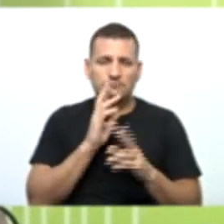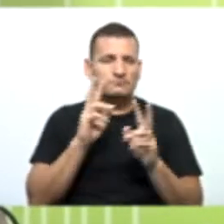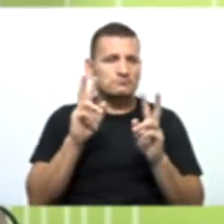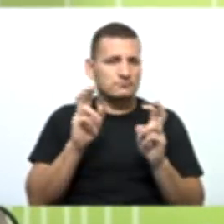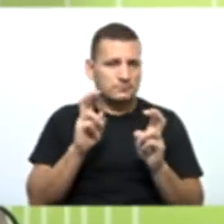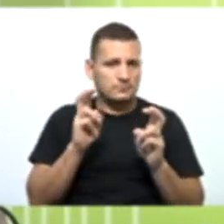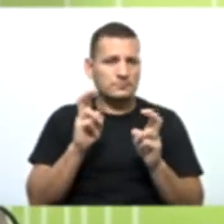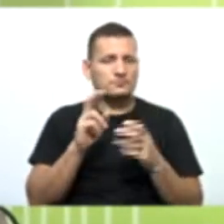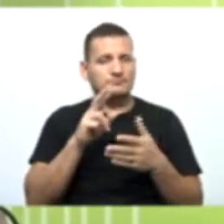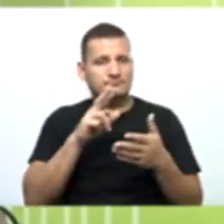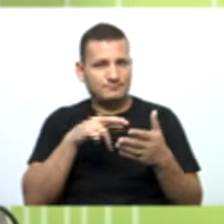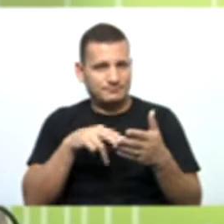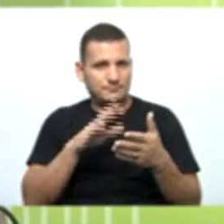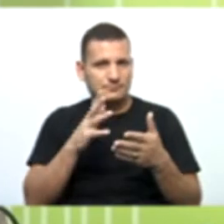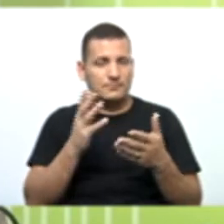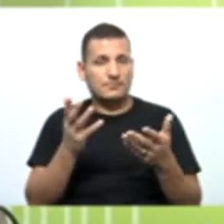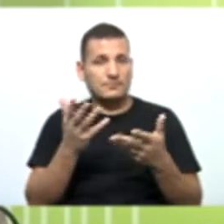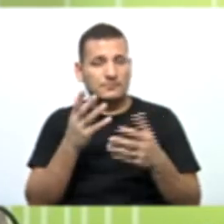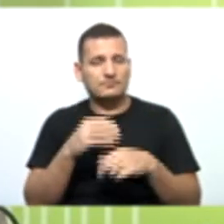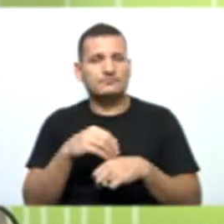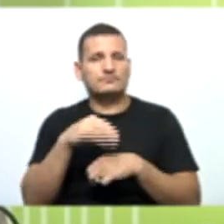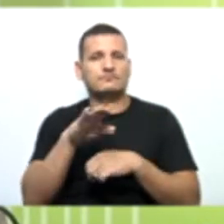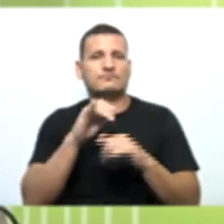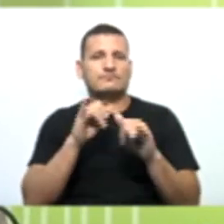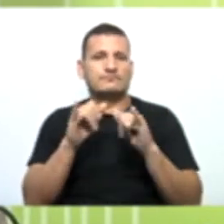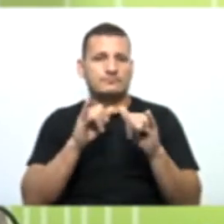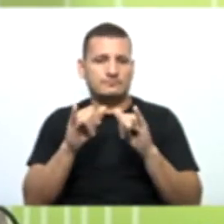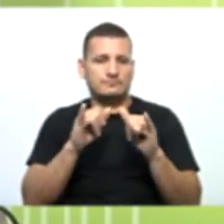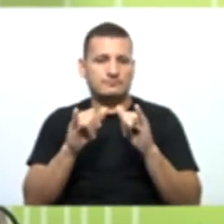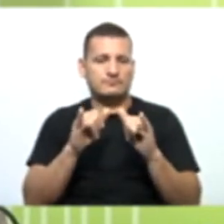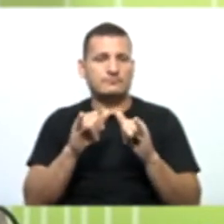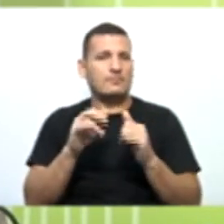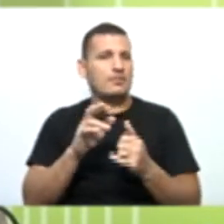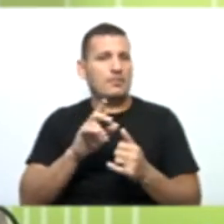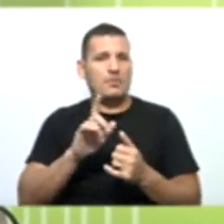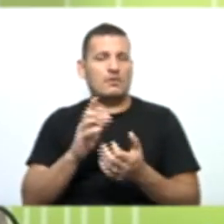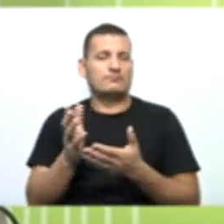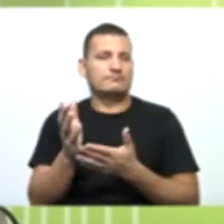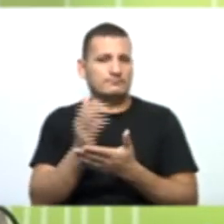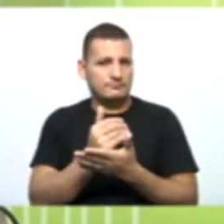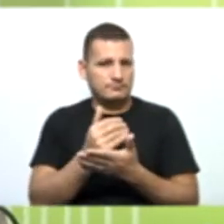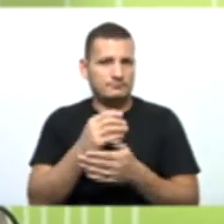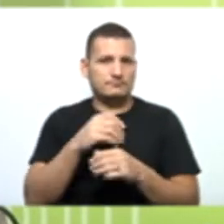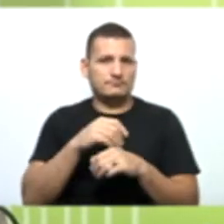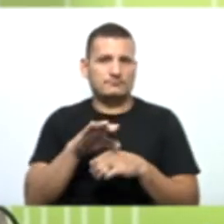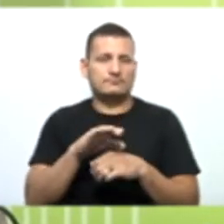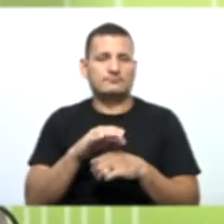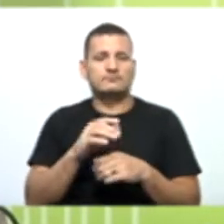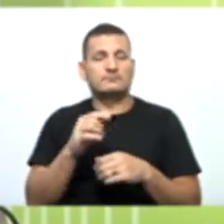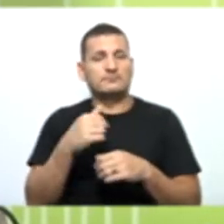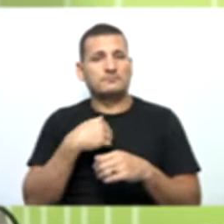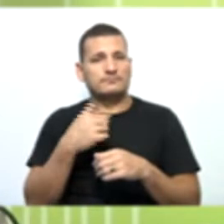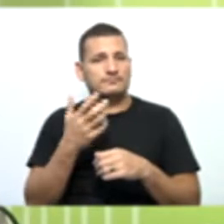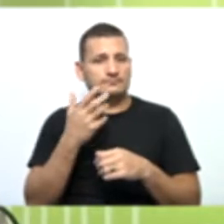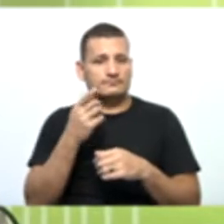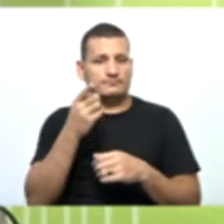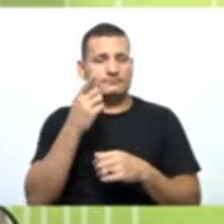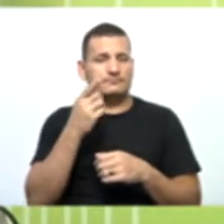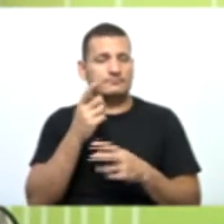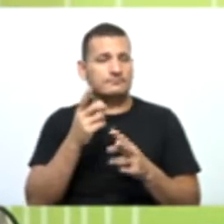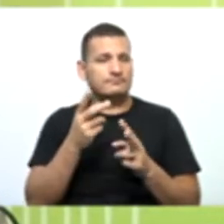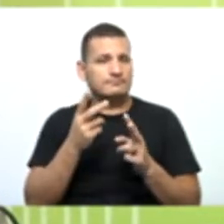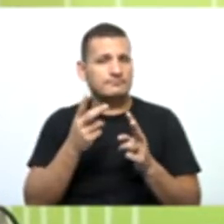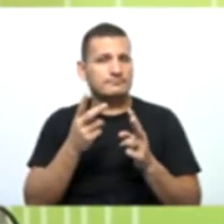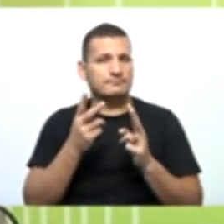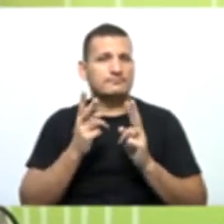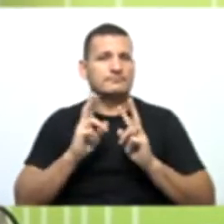vou estar passando a informação, já como informação, não como dados. Essa é a questão que eu quero que vocês já observam